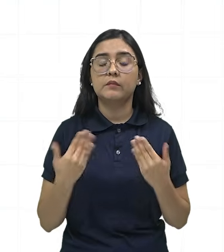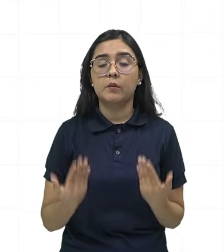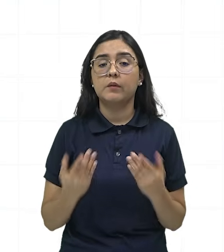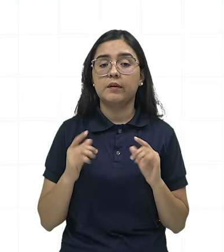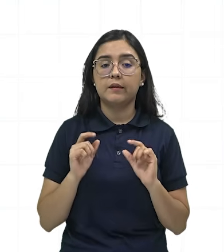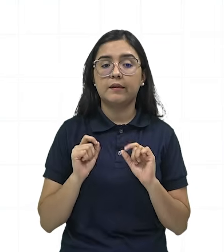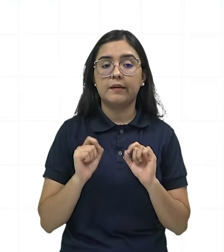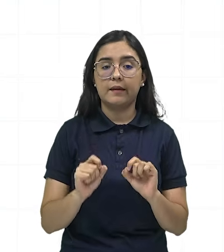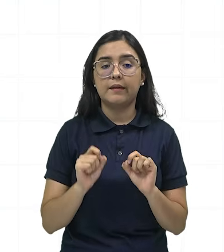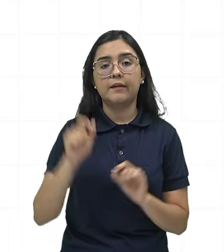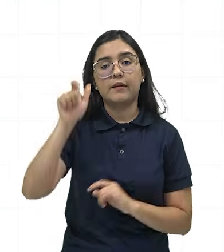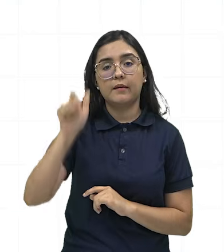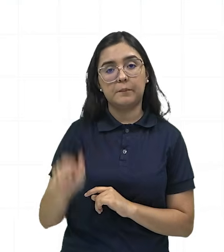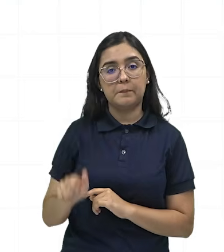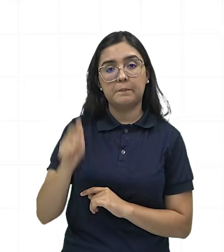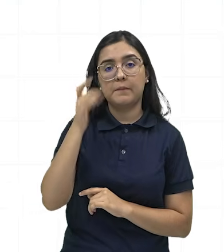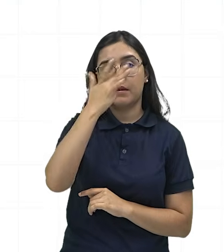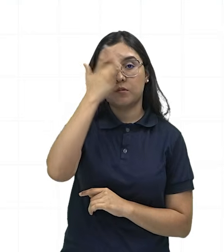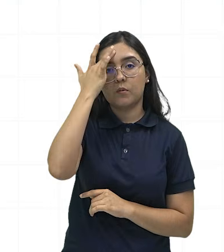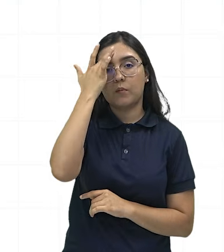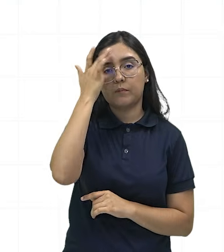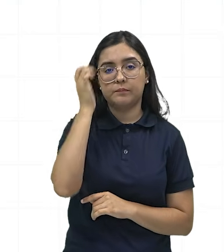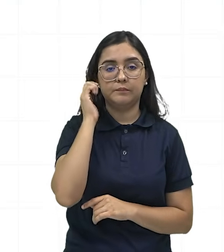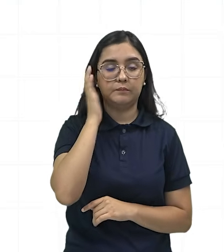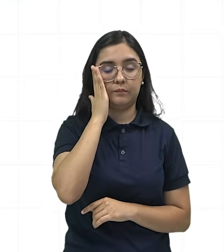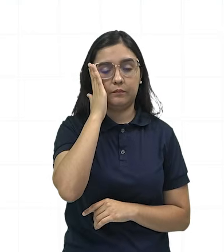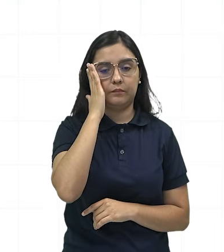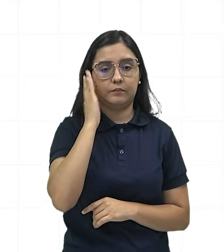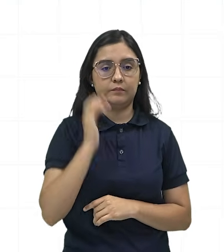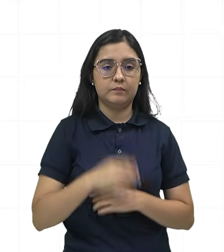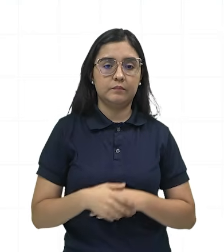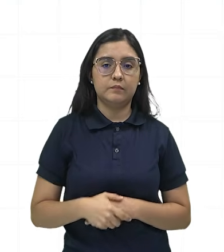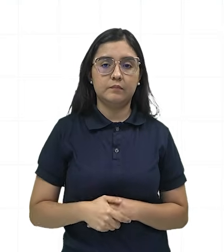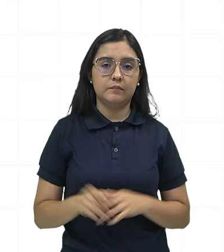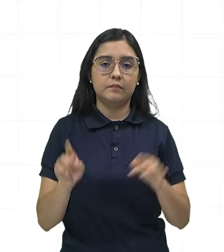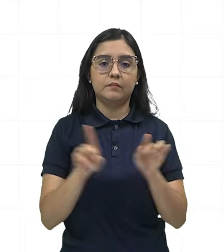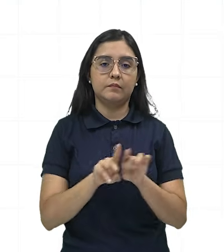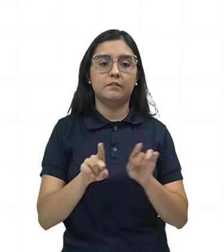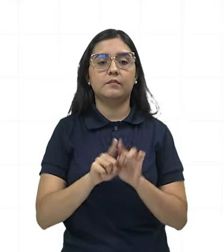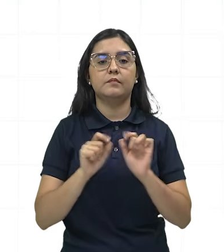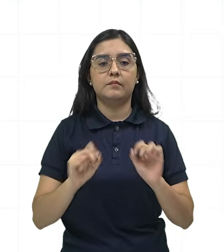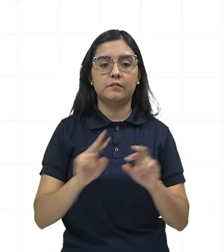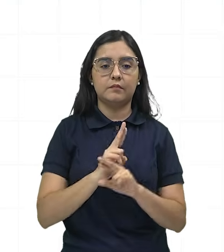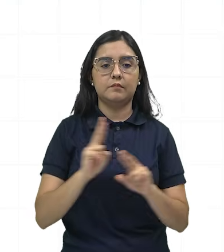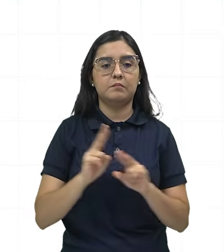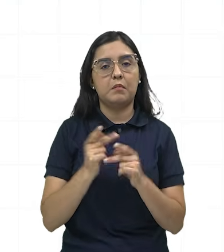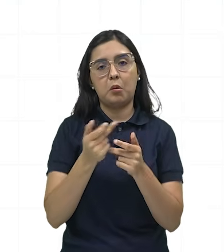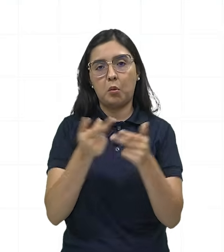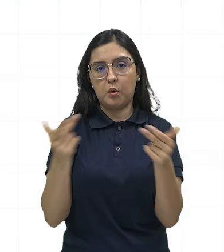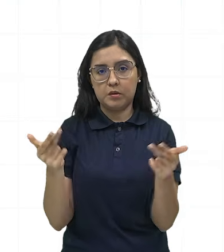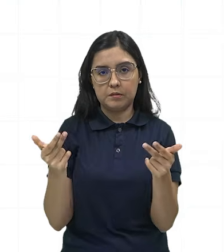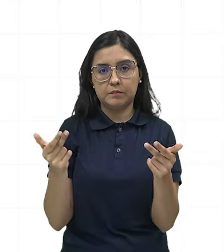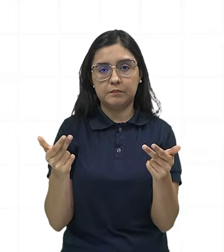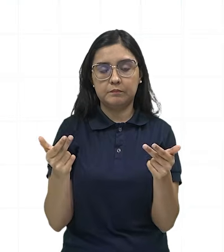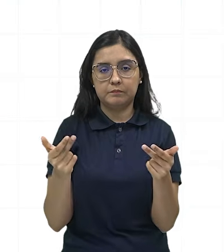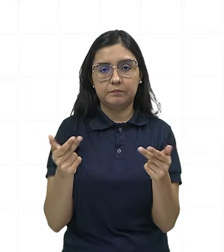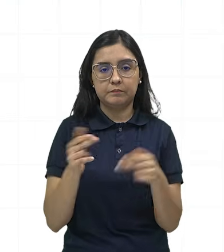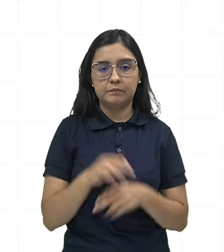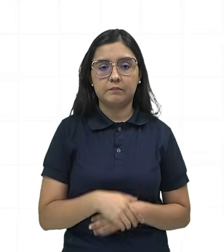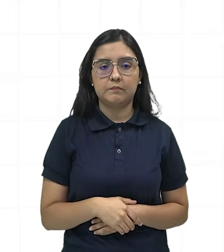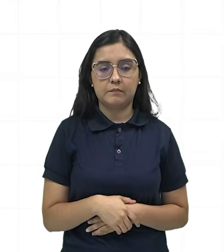estar relacionado à pessoa? Ou pode estar relacionado também a uma coisa, né? Por exemplo,